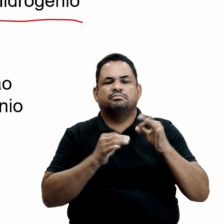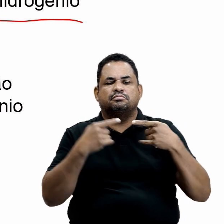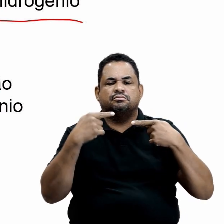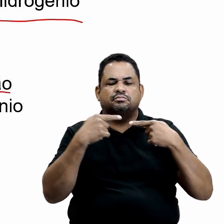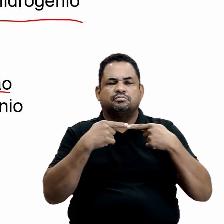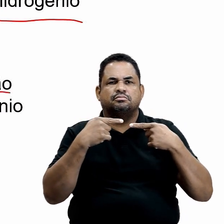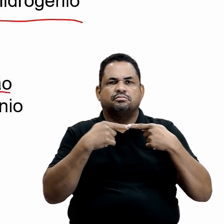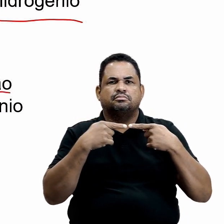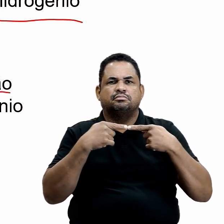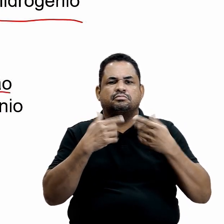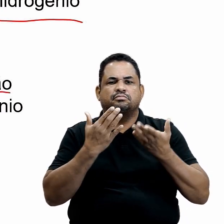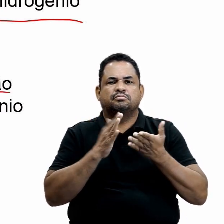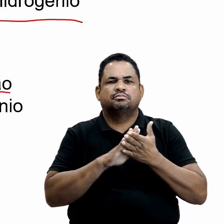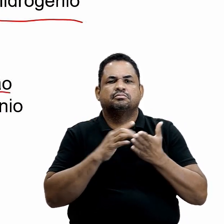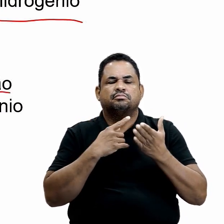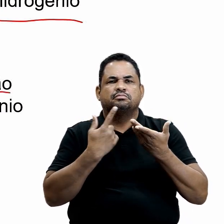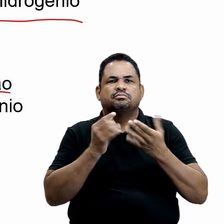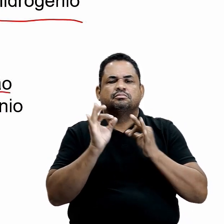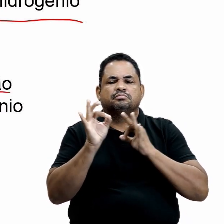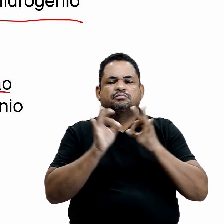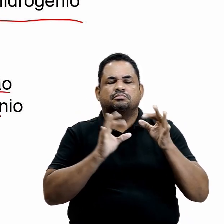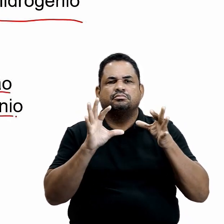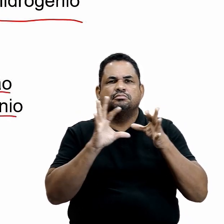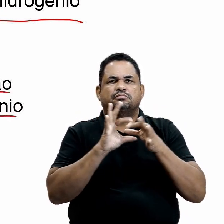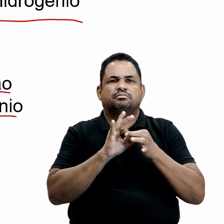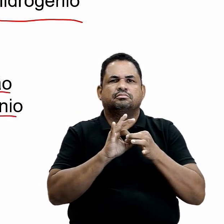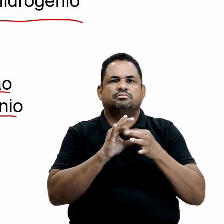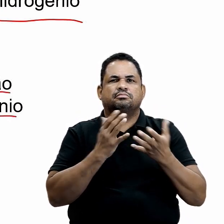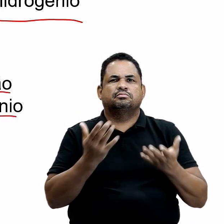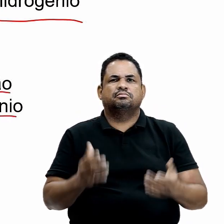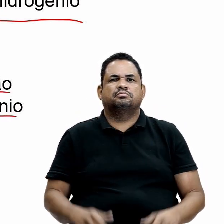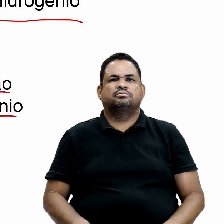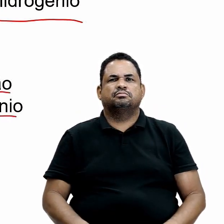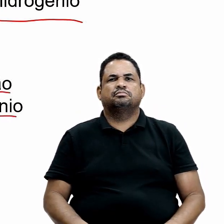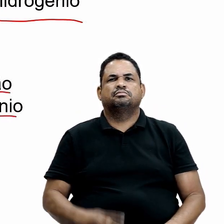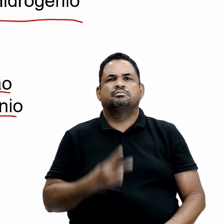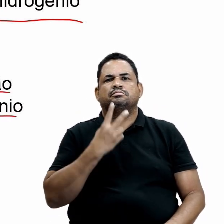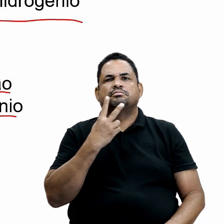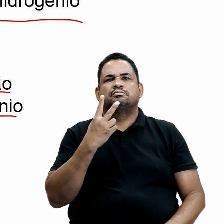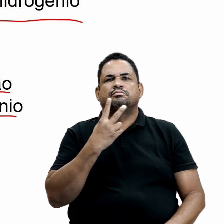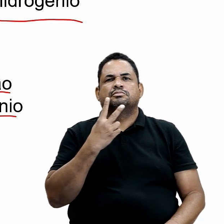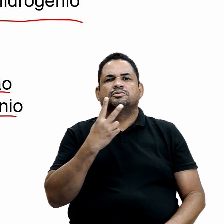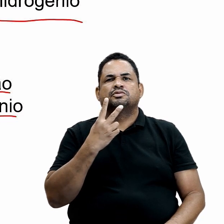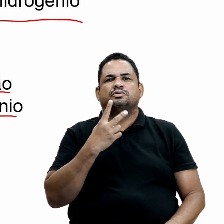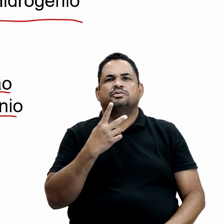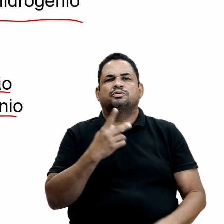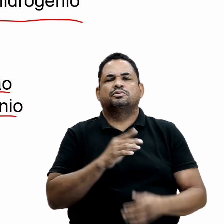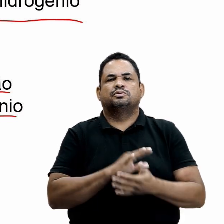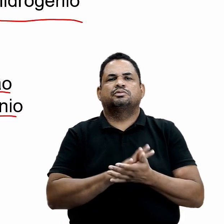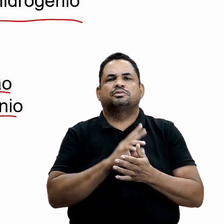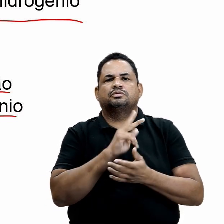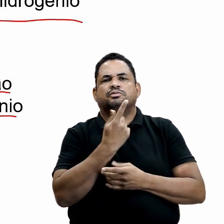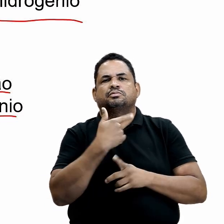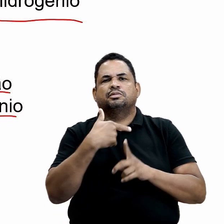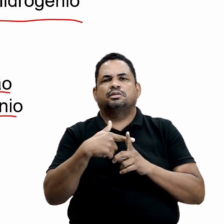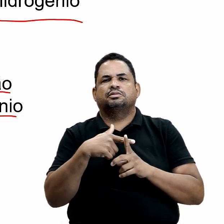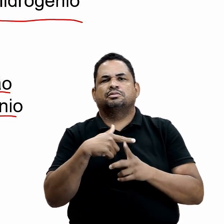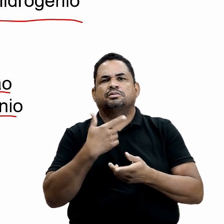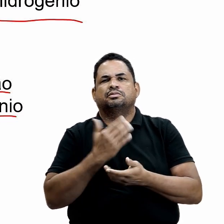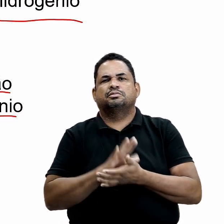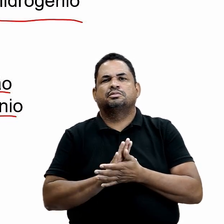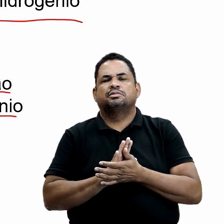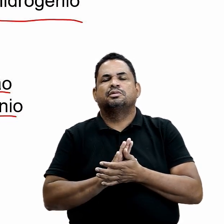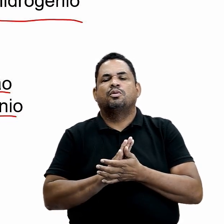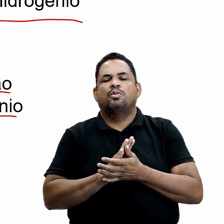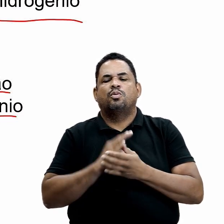combinação, pelo rearranjo, pela união de 2 átomos de hidrogênio com 1 átomo de oxigênio. Então, aqui eu